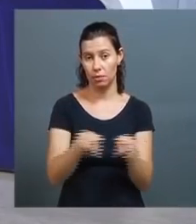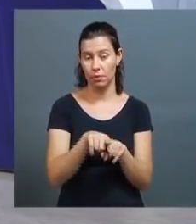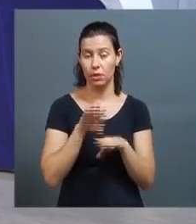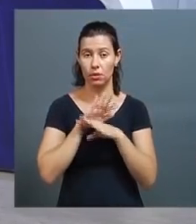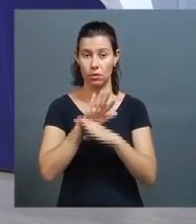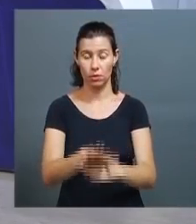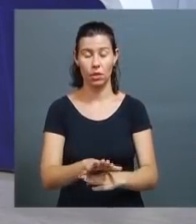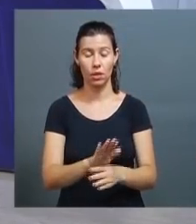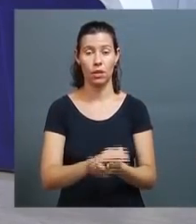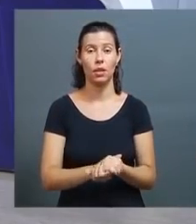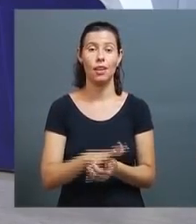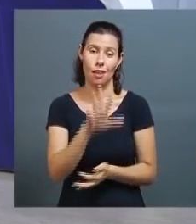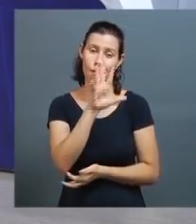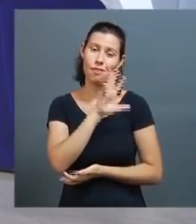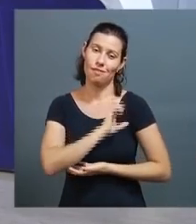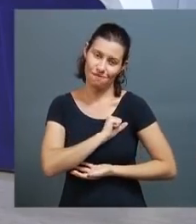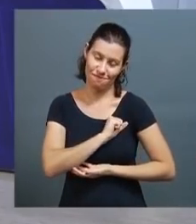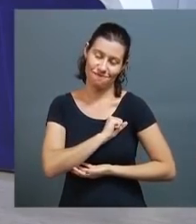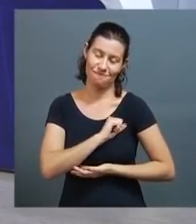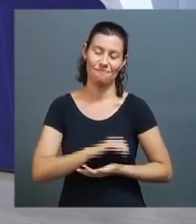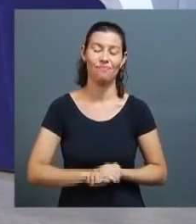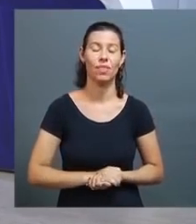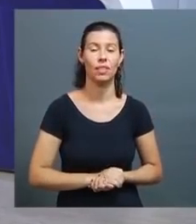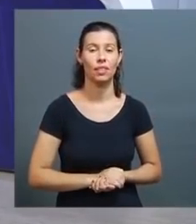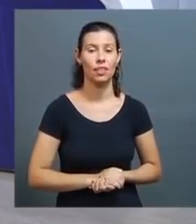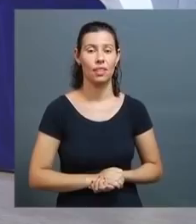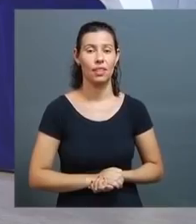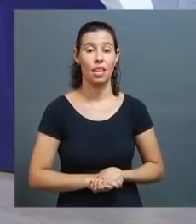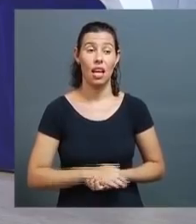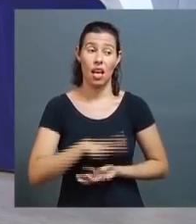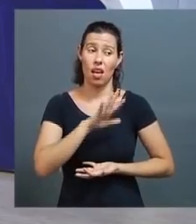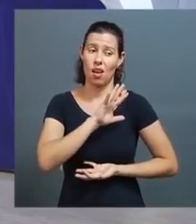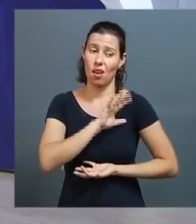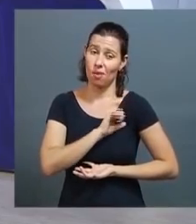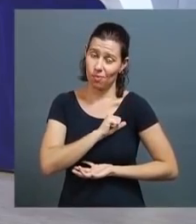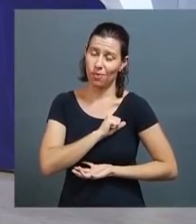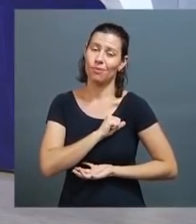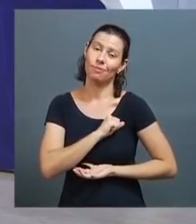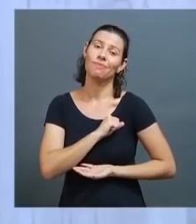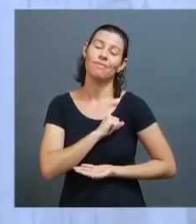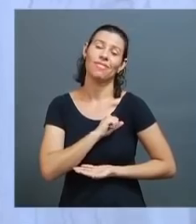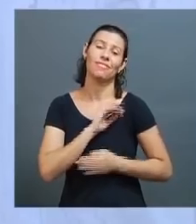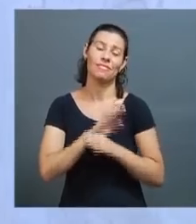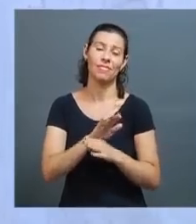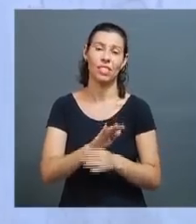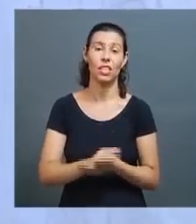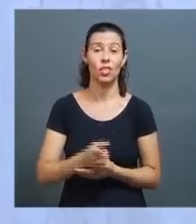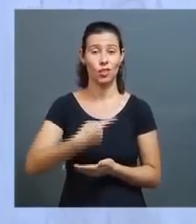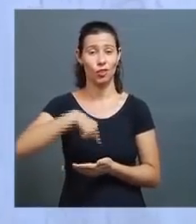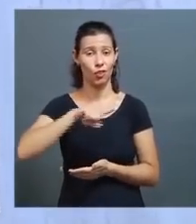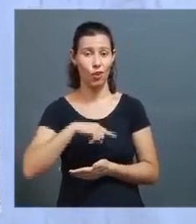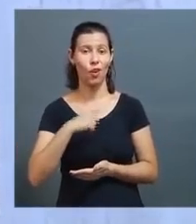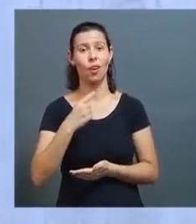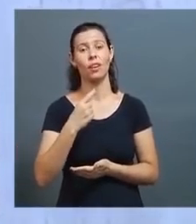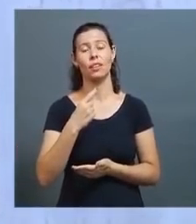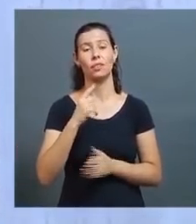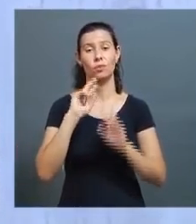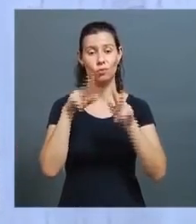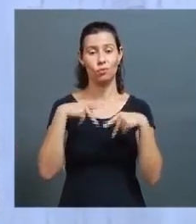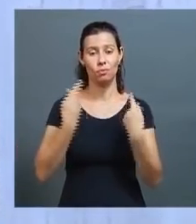intervir é com amor. Eles funcionam muito com amor. Aliás, nós, seres humanos, somos movidos pelo